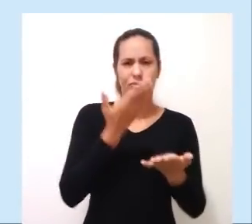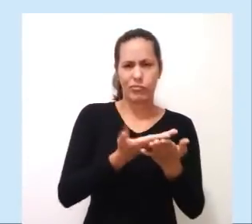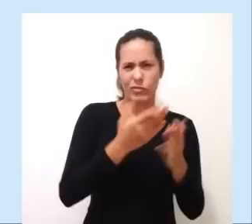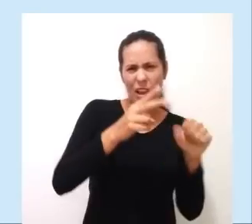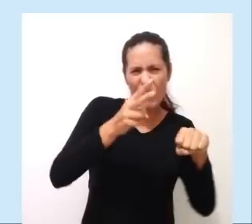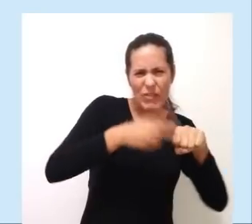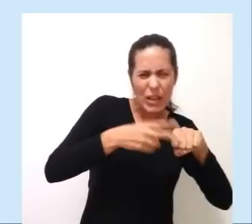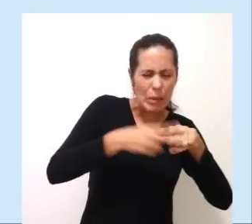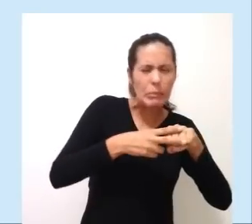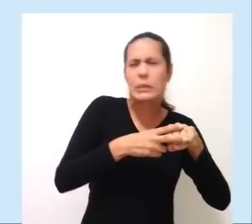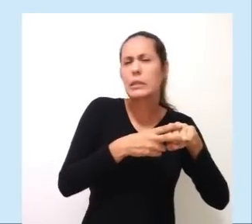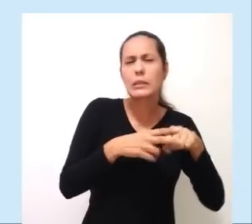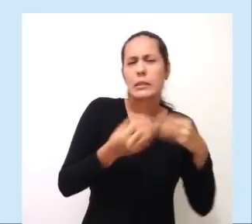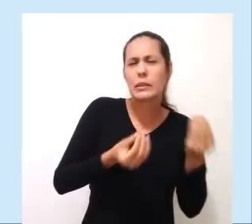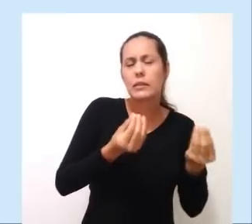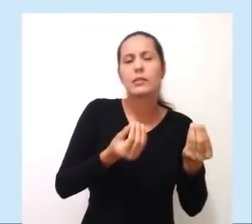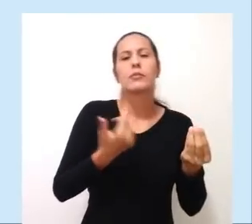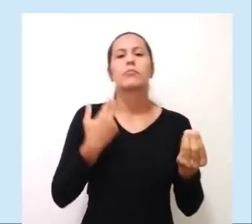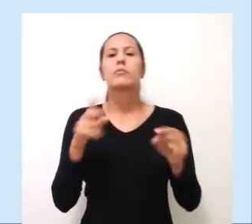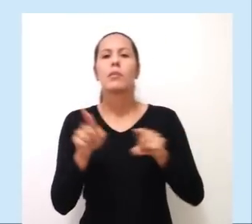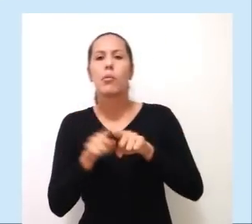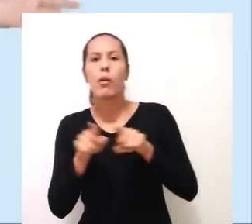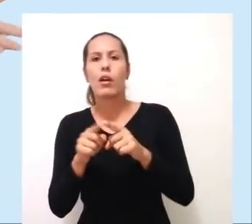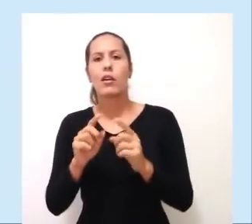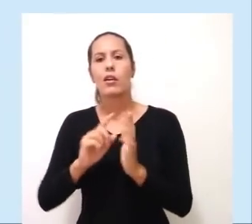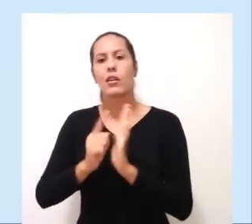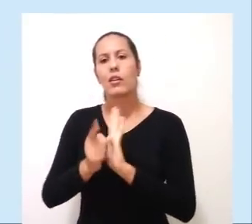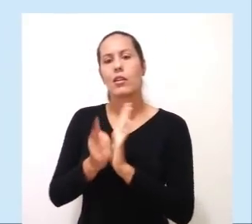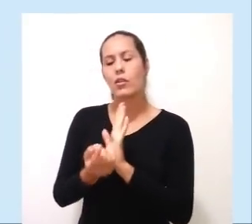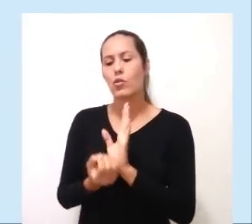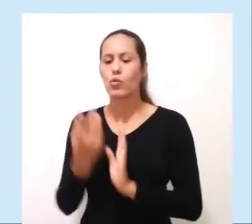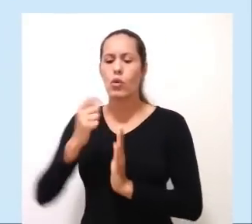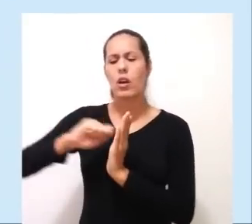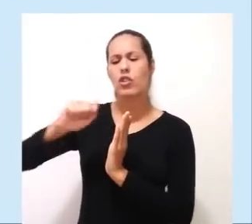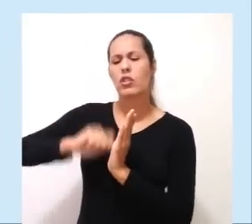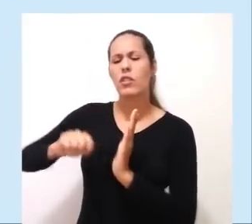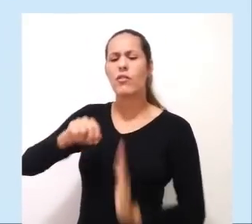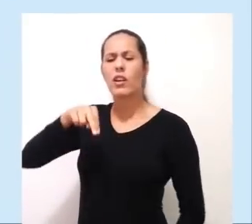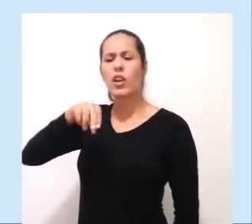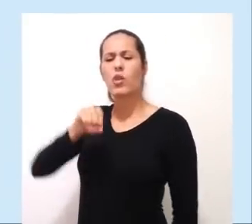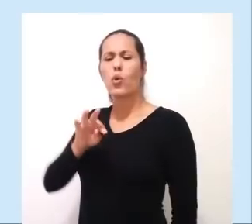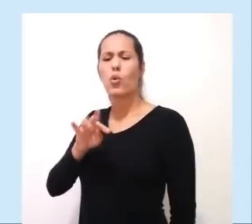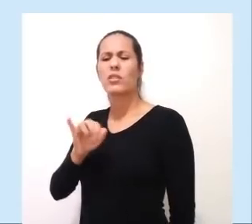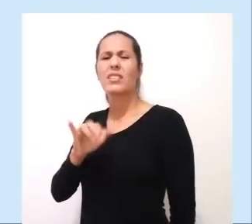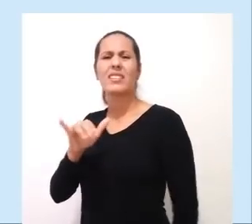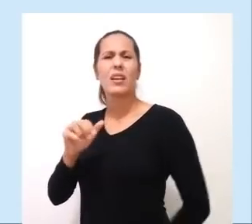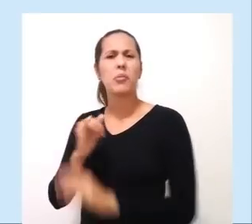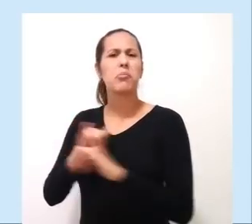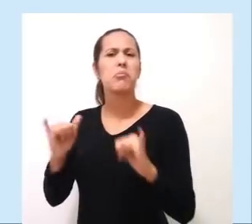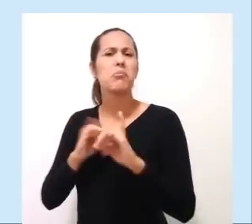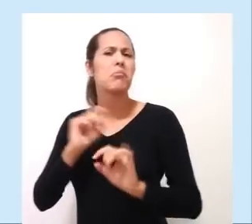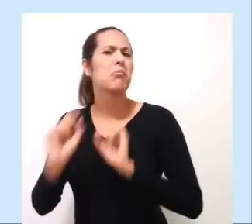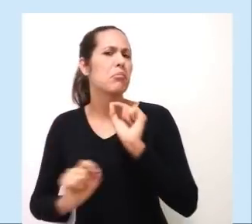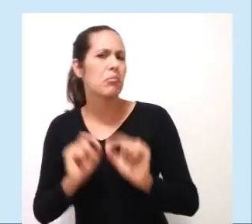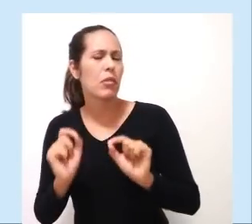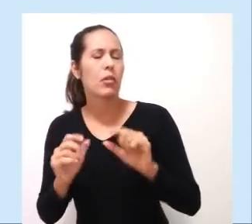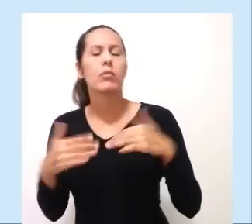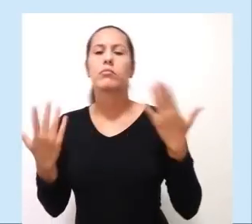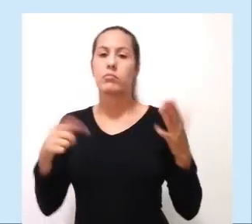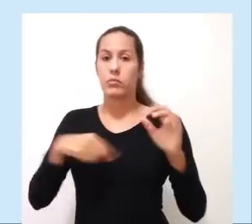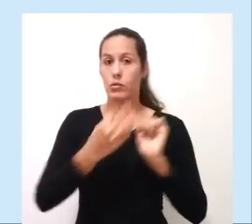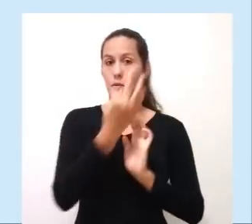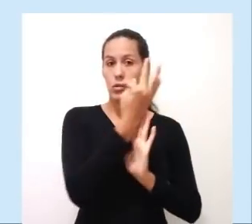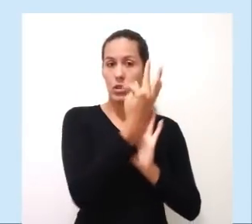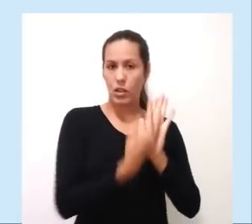conhecer os tempos verbais para poderem, aliás, produzir uma boa notícia, conhecer esse gênero, a